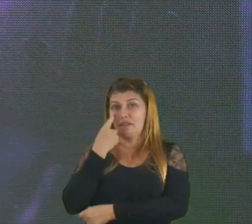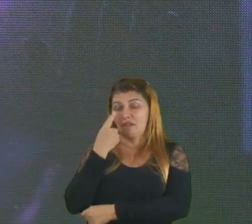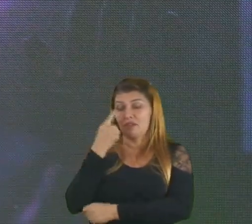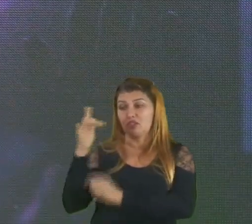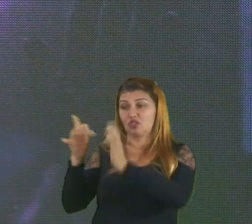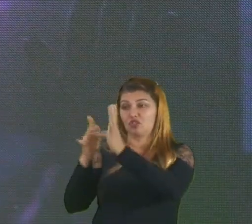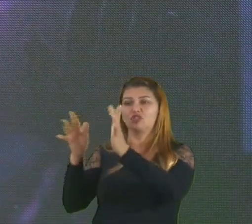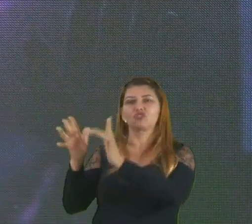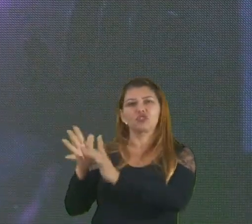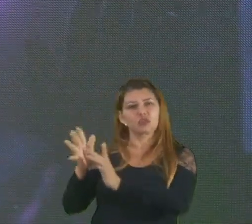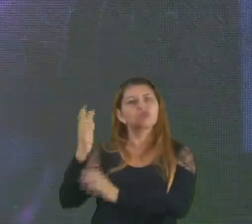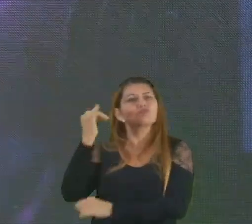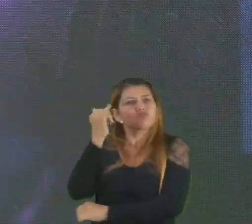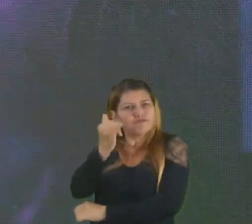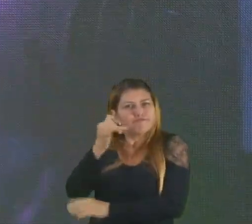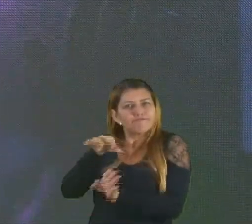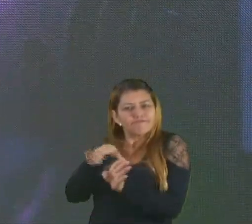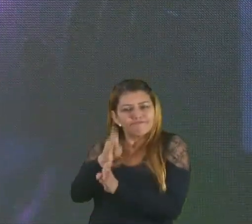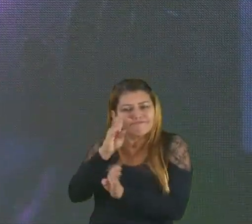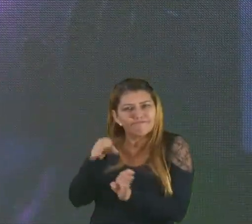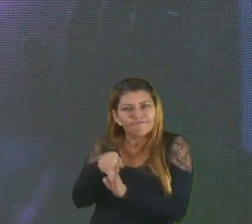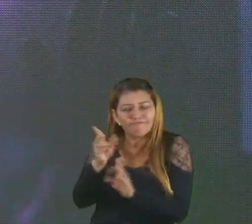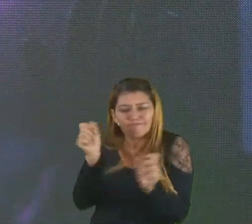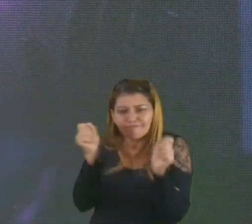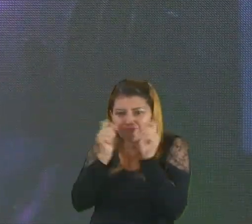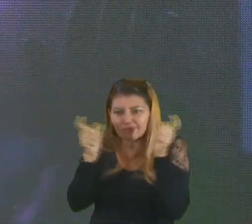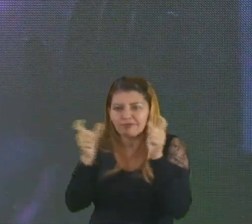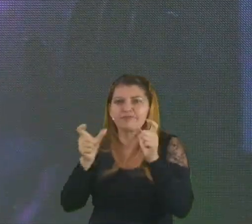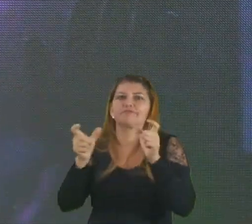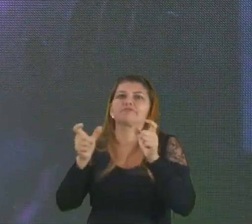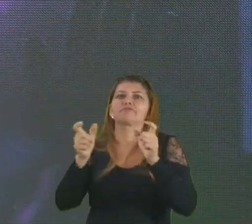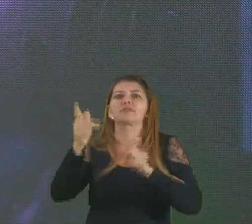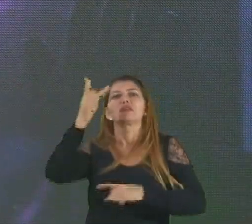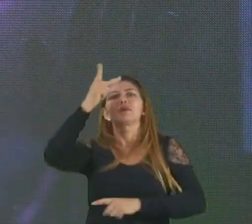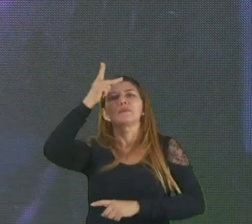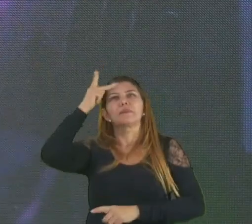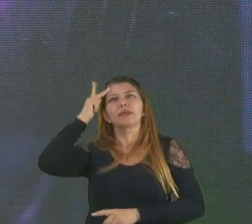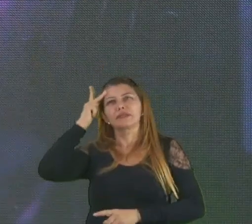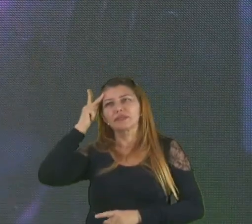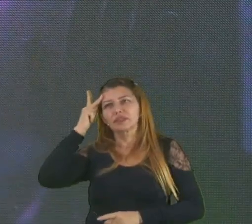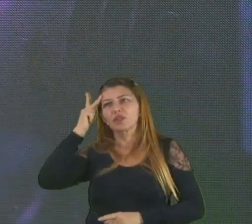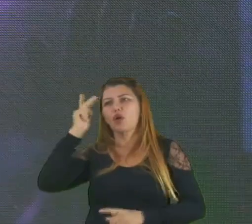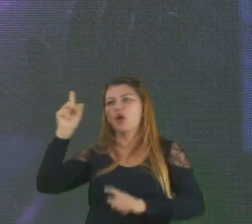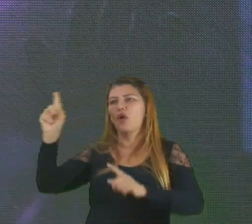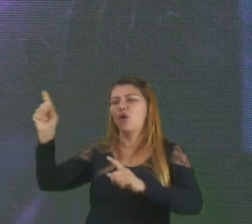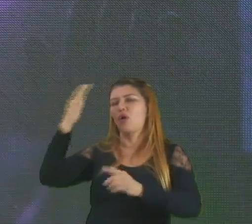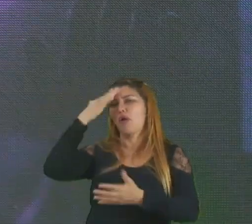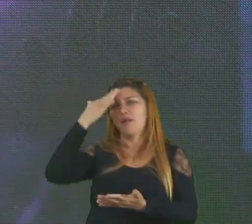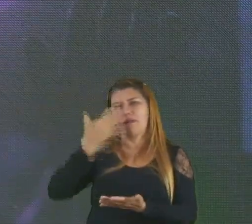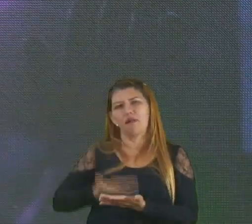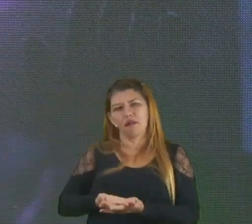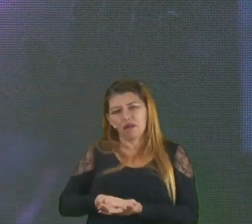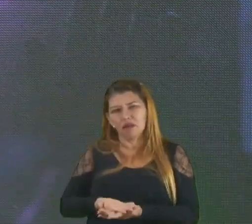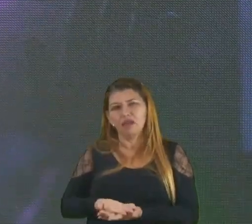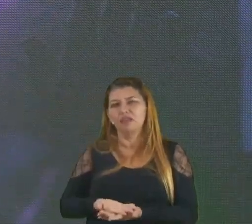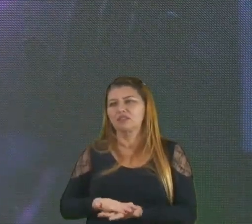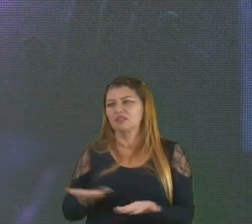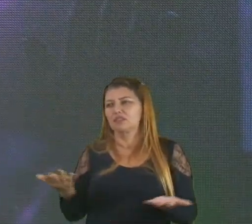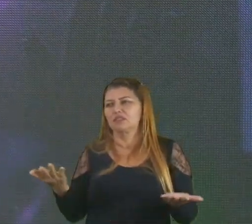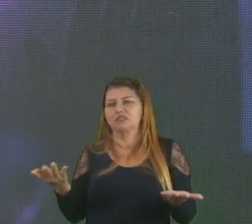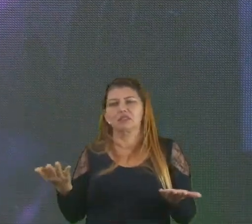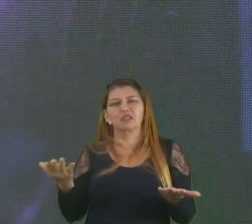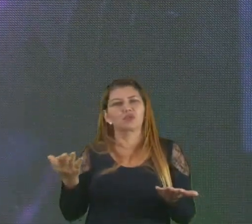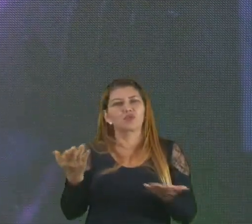Senhor Jesus nos alertou e como algumas pessoas caem em coisas tão ingênuas.